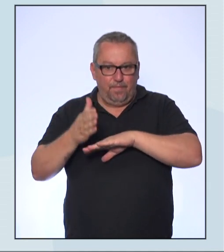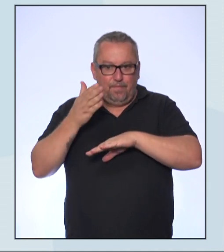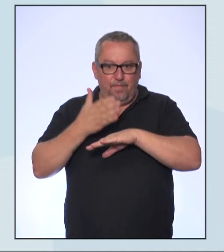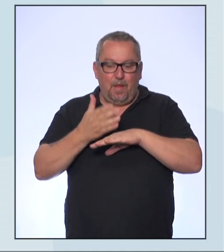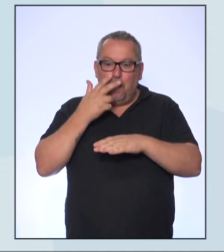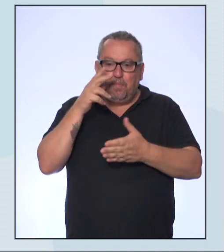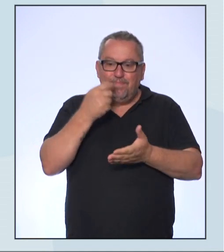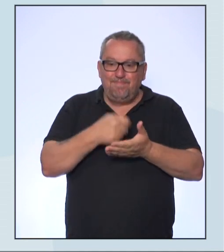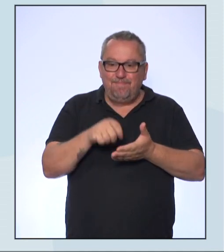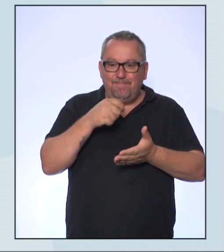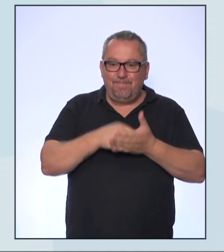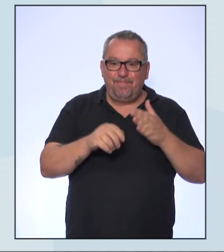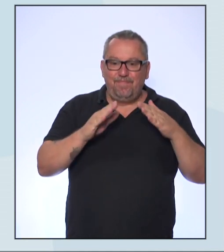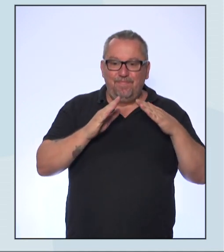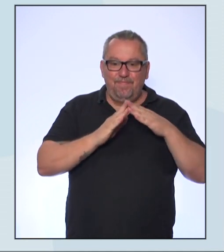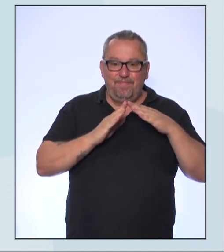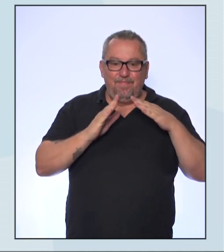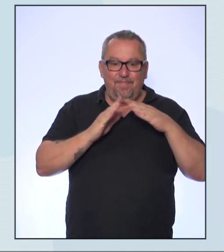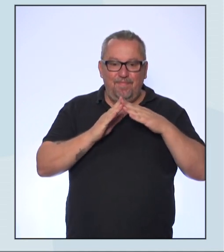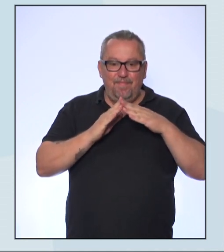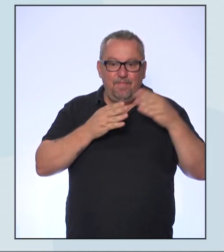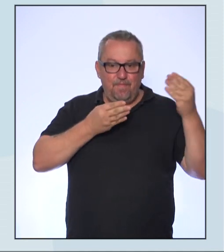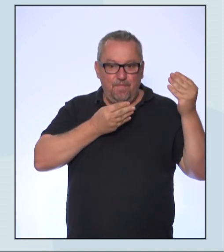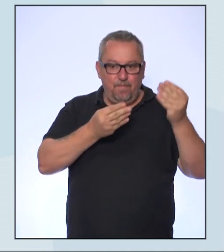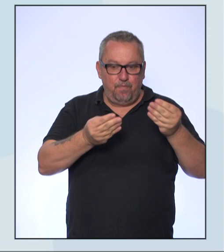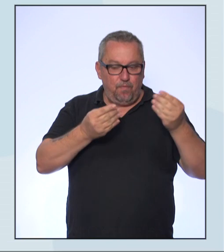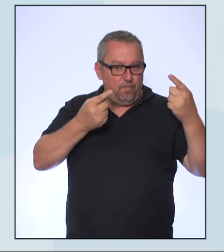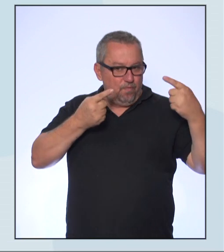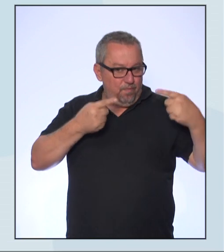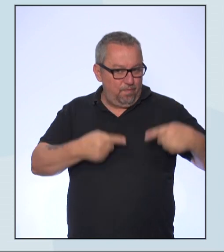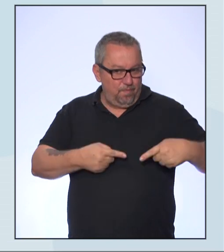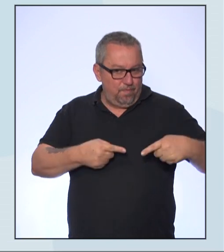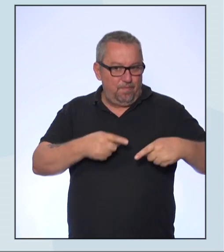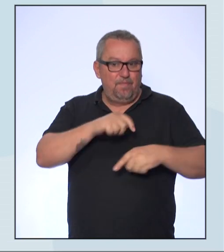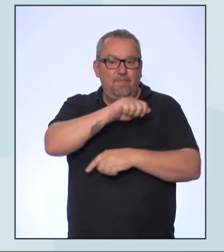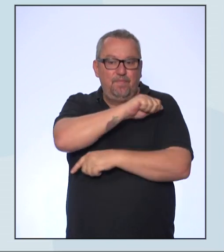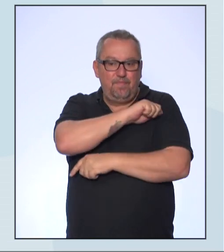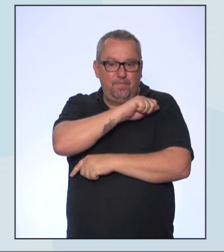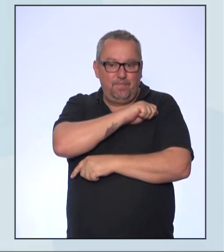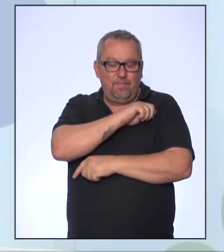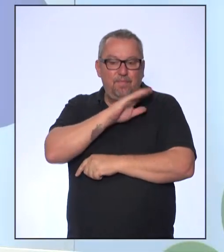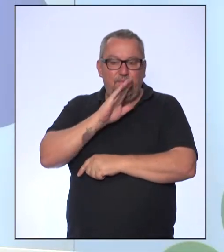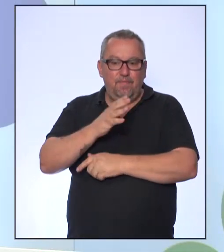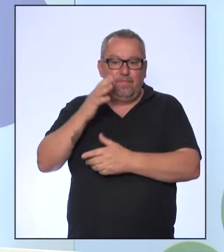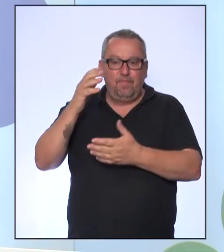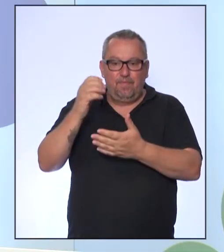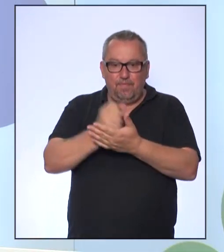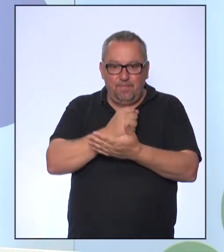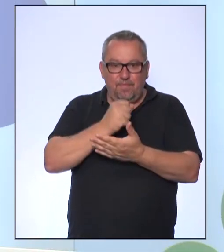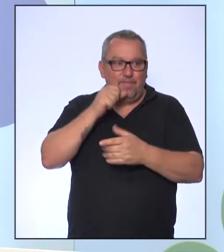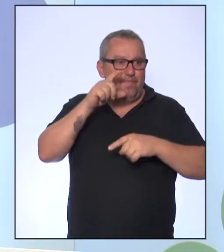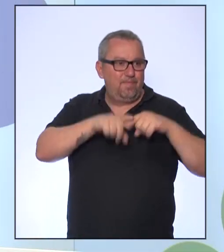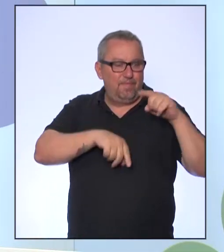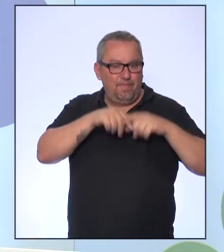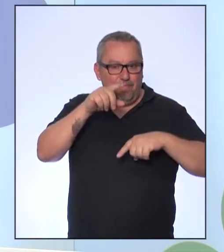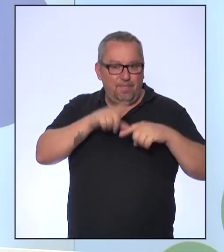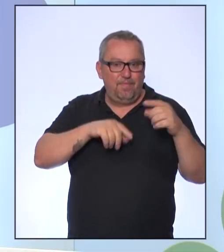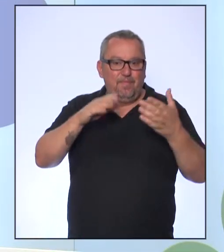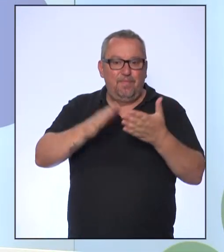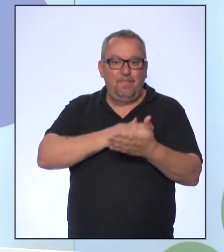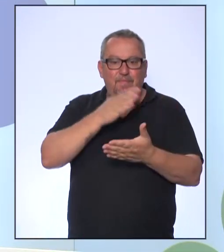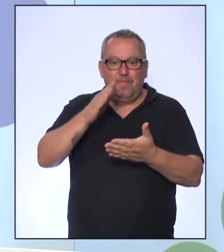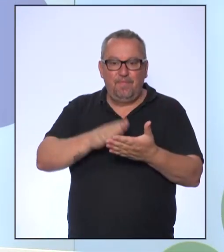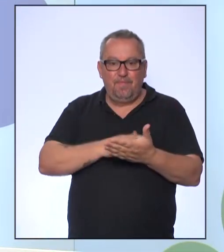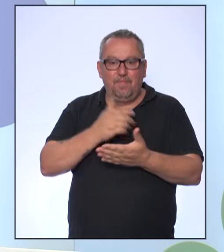casa para vocês, então nós vamos dar um desafio. Então, alunos, já peguem aí o seu material, o seu caderno,